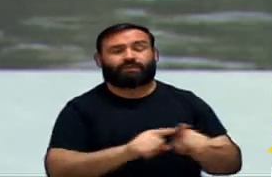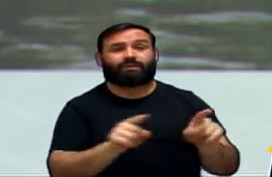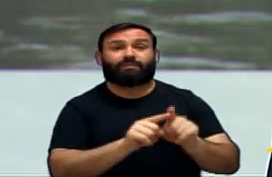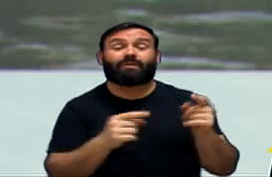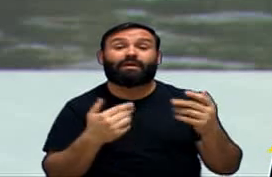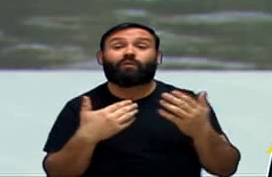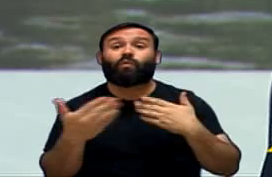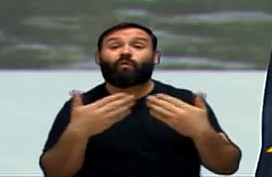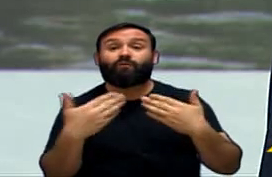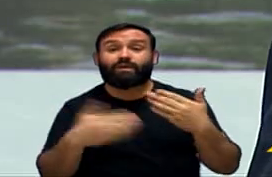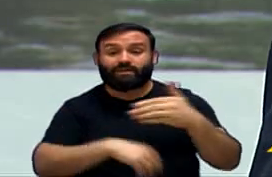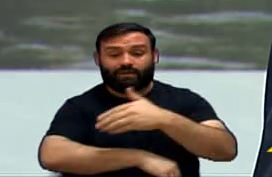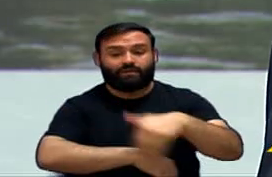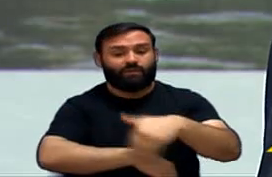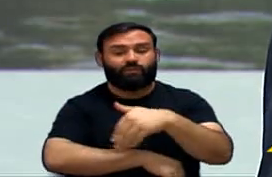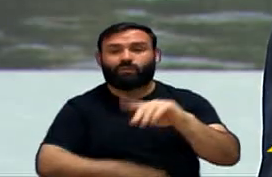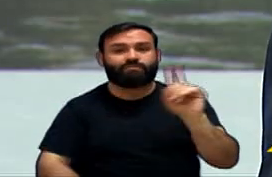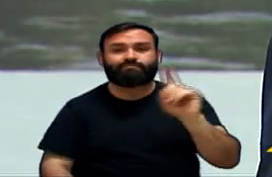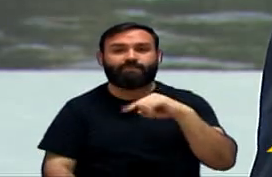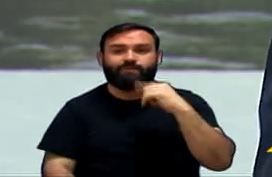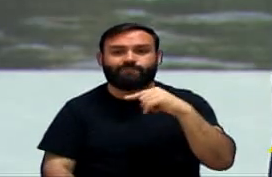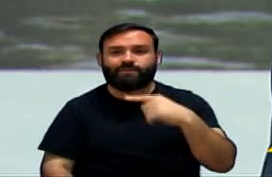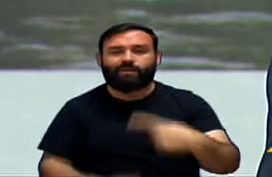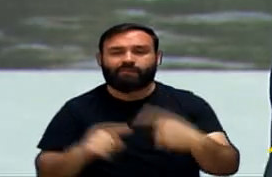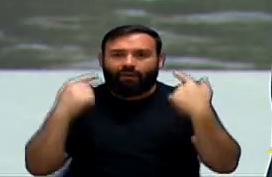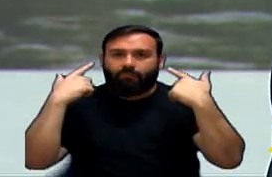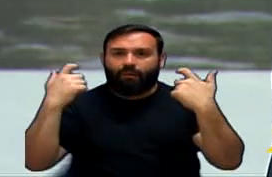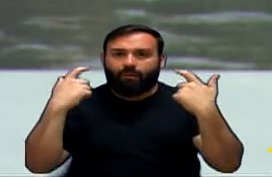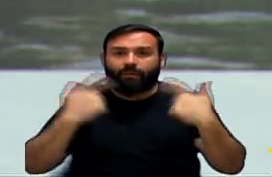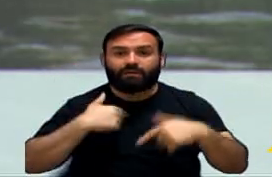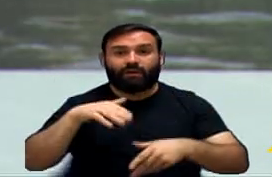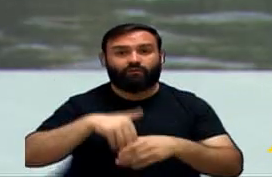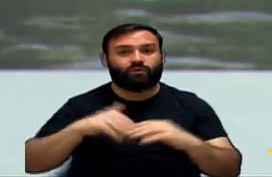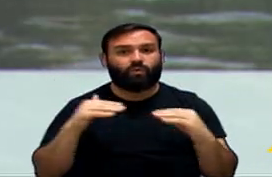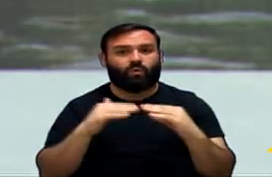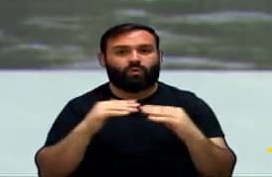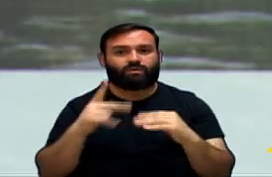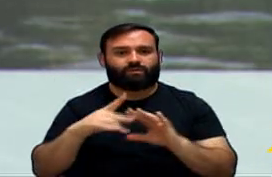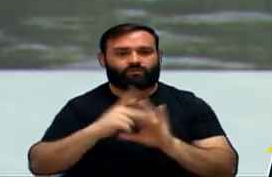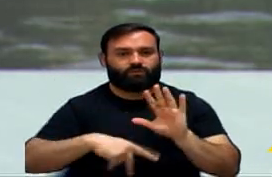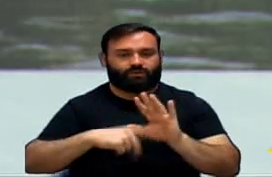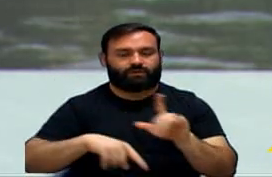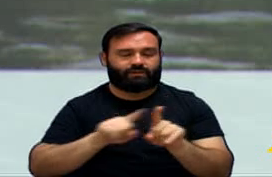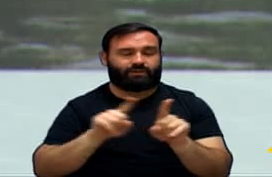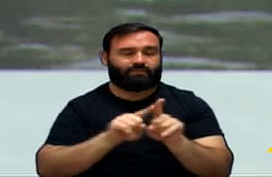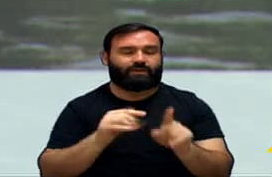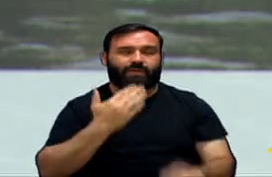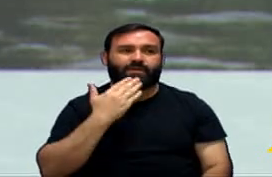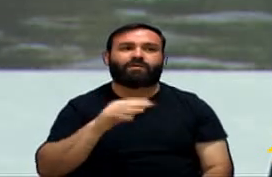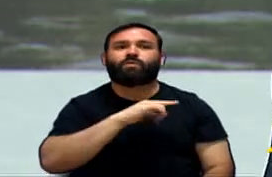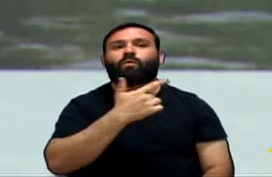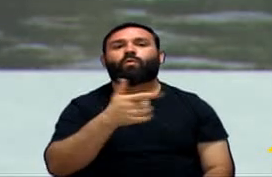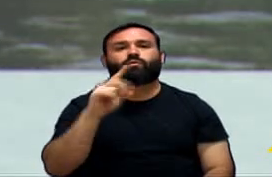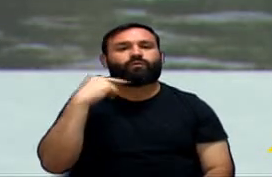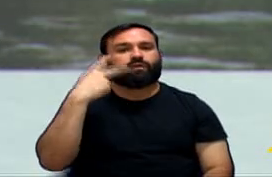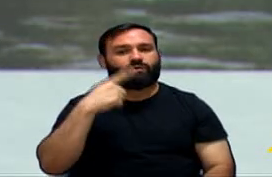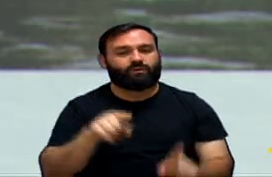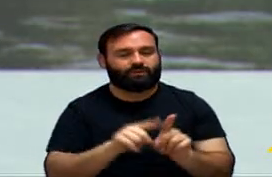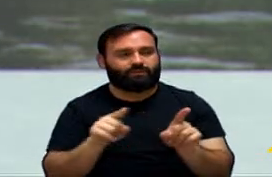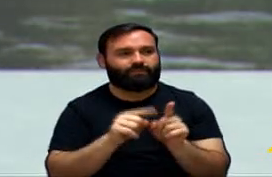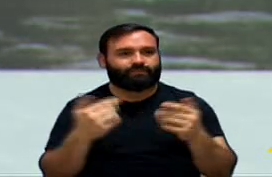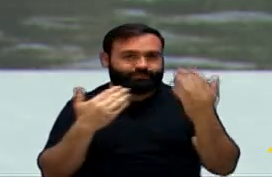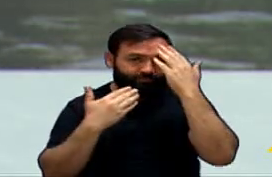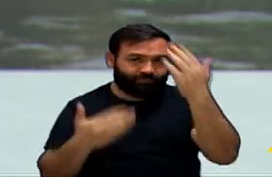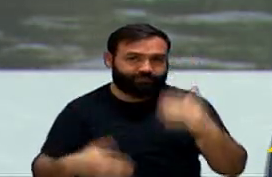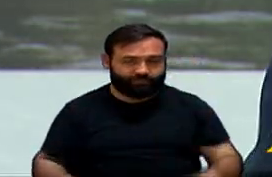até para conversar na rua a gente não consegue mais então Eu voto a favor do projeto e peço eh pros outros vereadores também